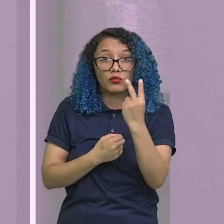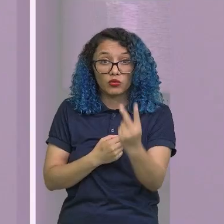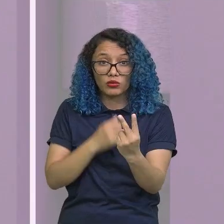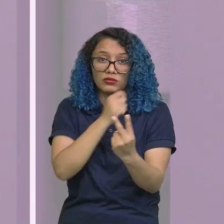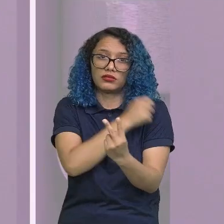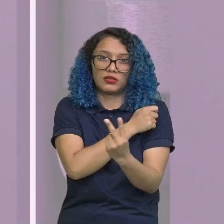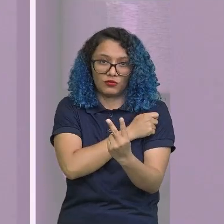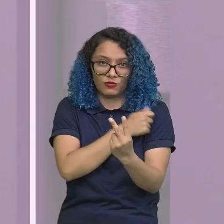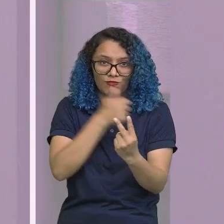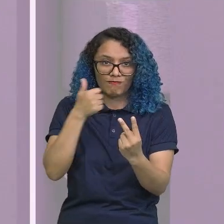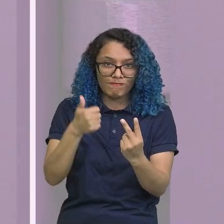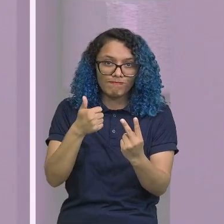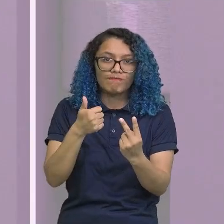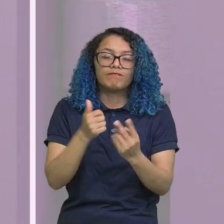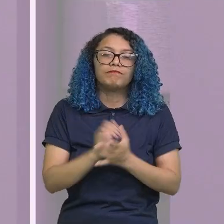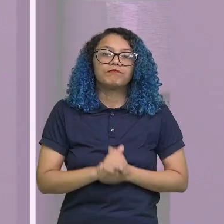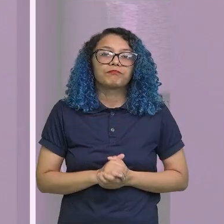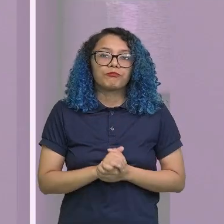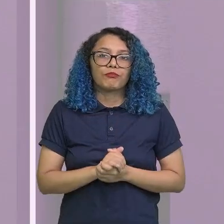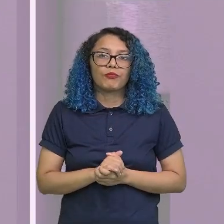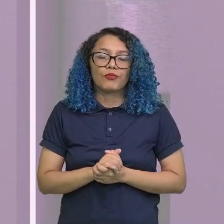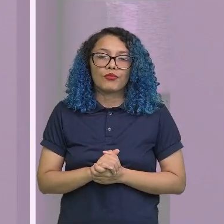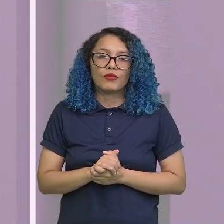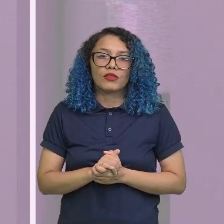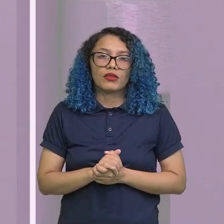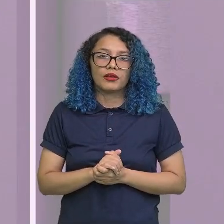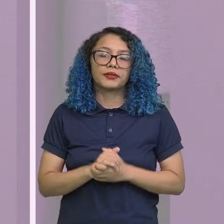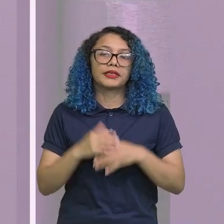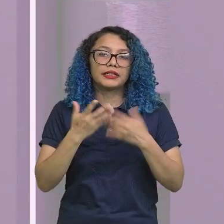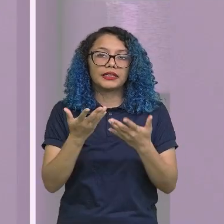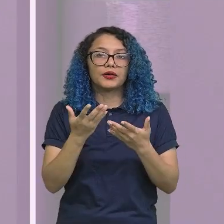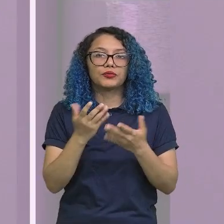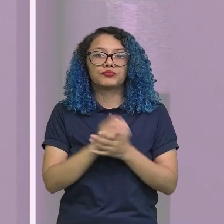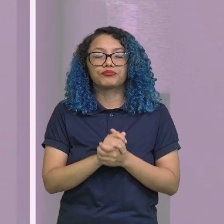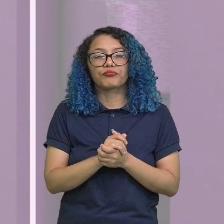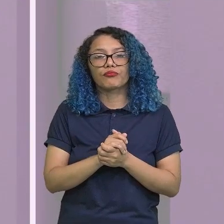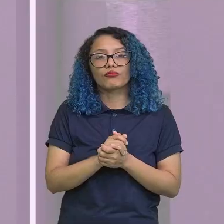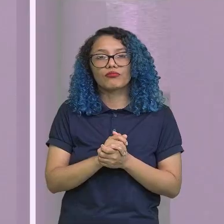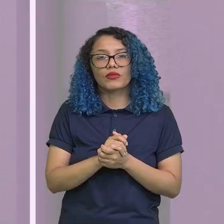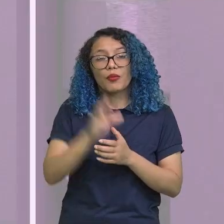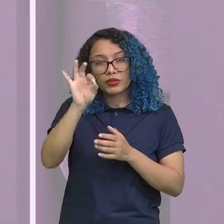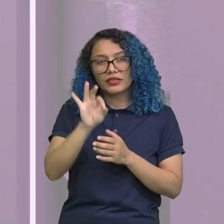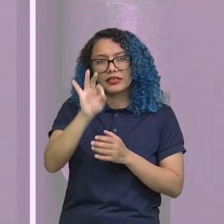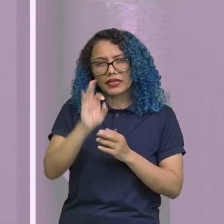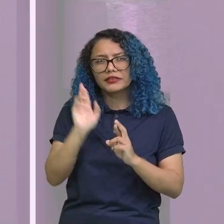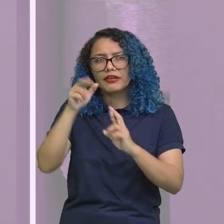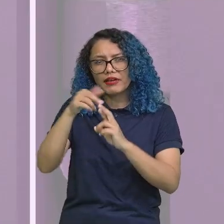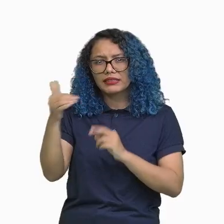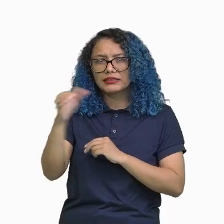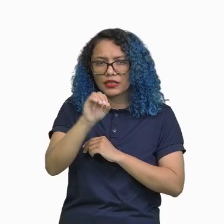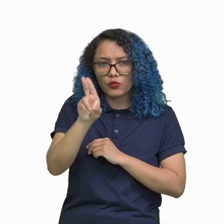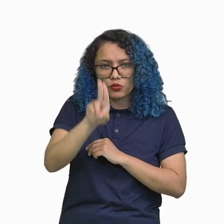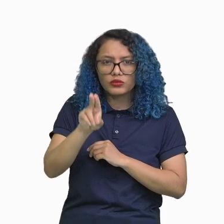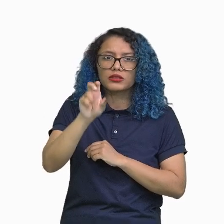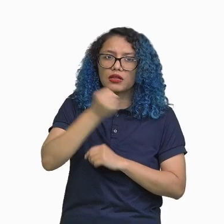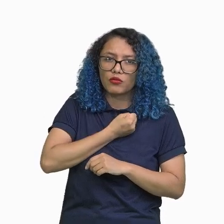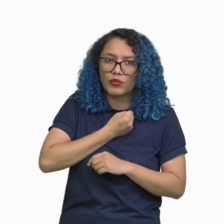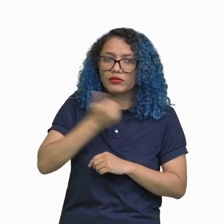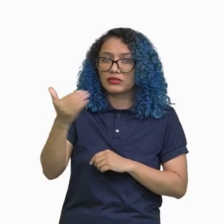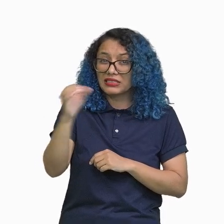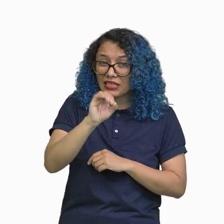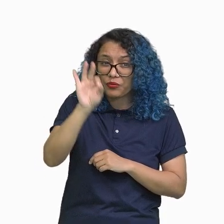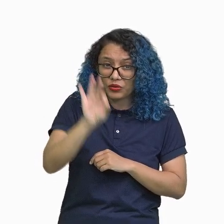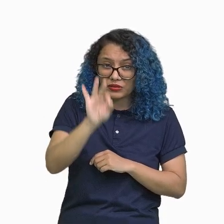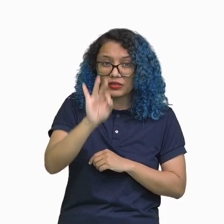alunos, tudo bem? Então, o todo na porcentagem é considerado 100%. Mas, continuando aqui o entendimento de porcentagem,